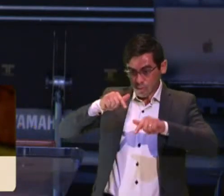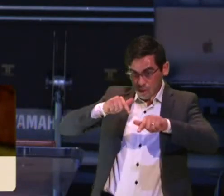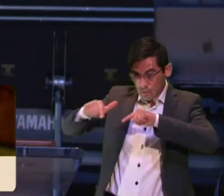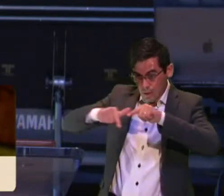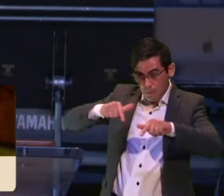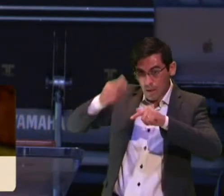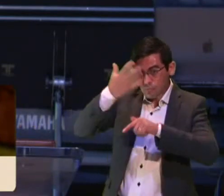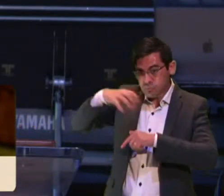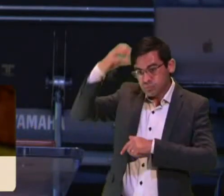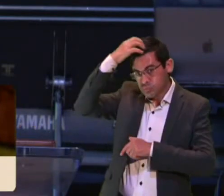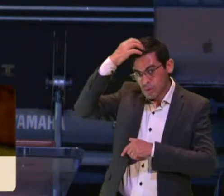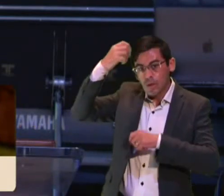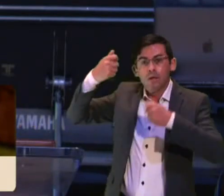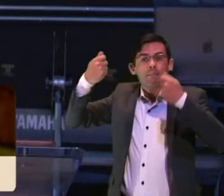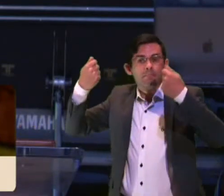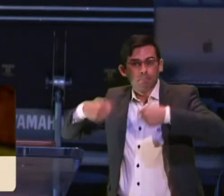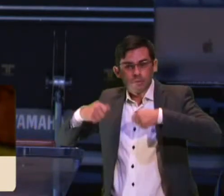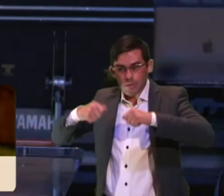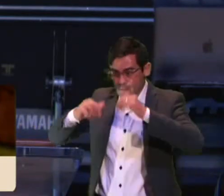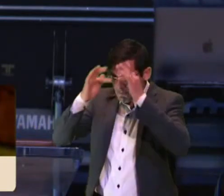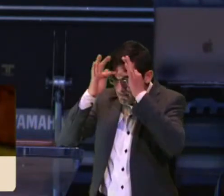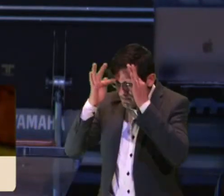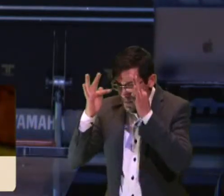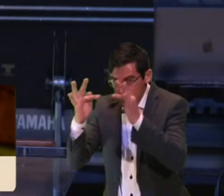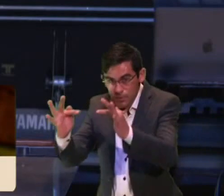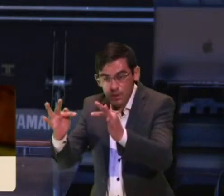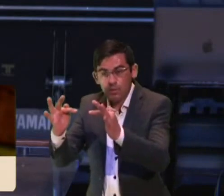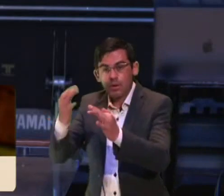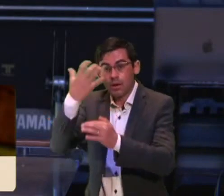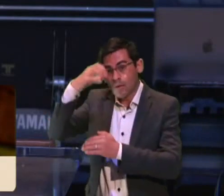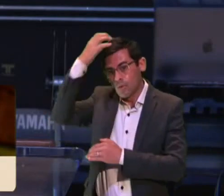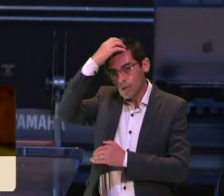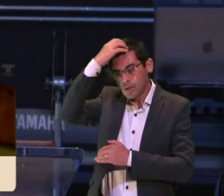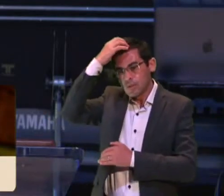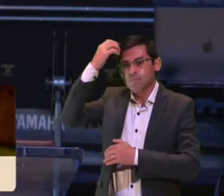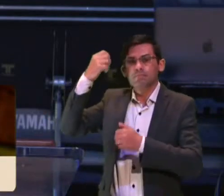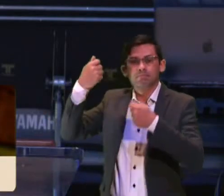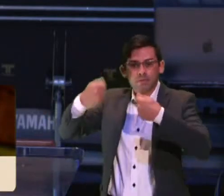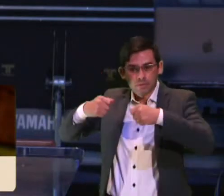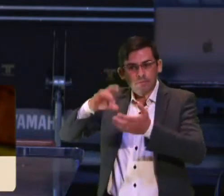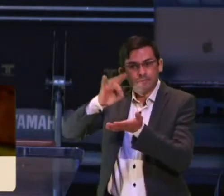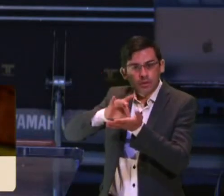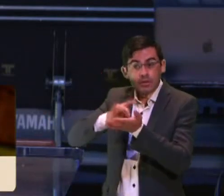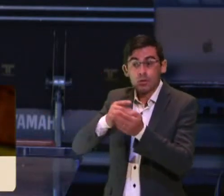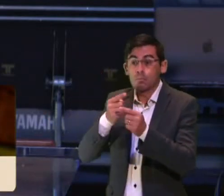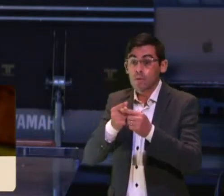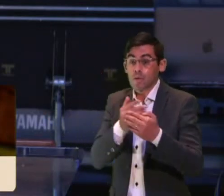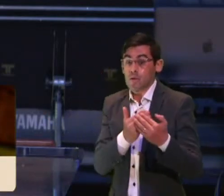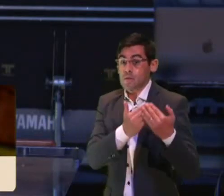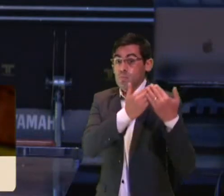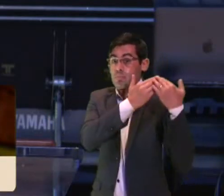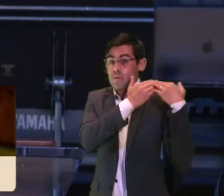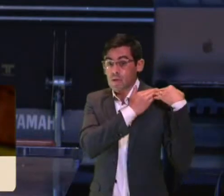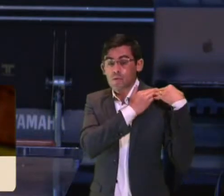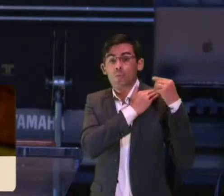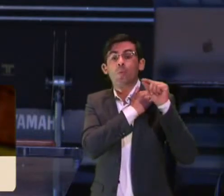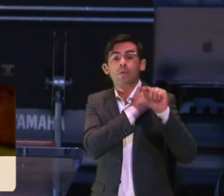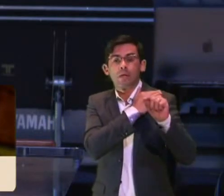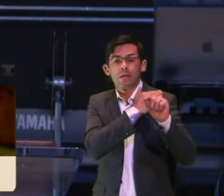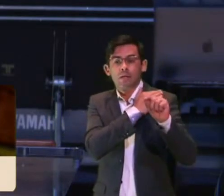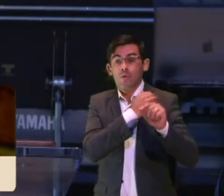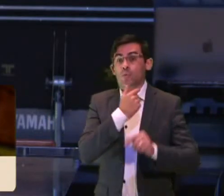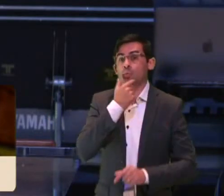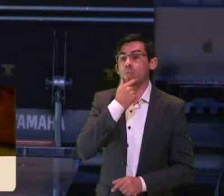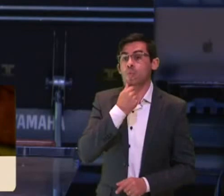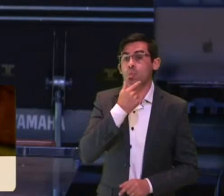rei, lealdade, fidelidade. Por quê? Porque uma das responsabilidades do copeiro